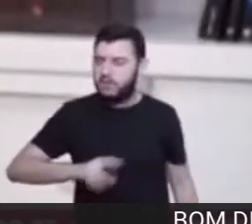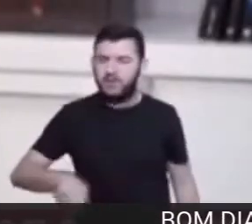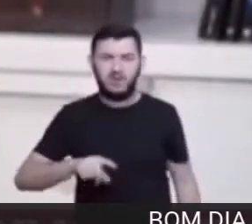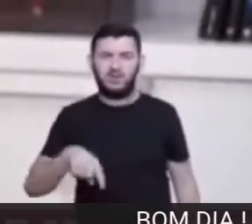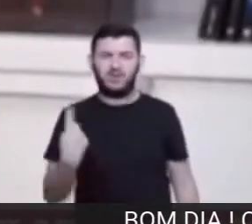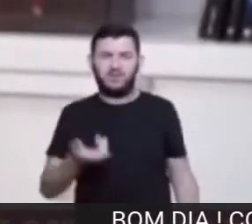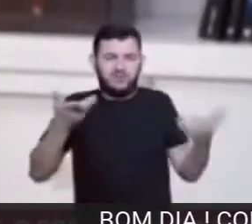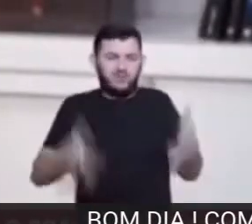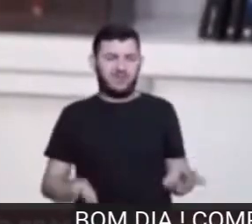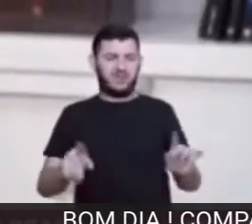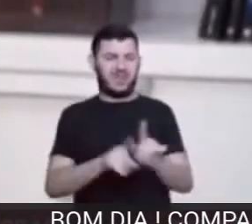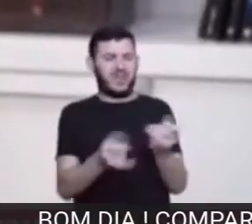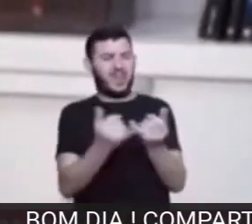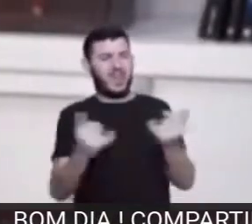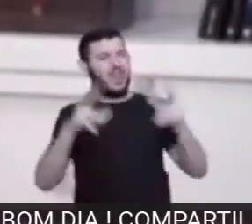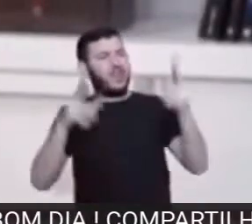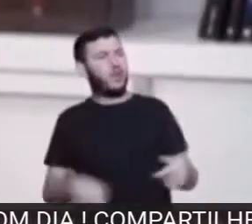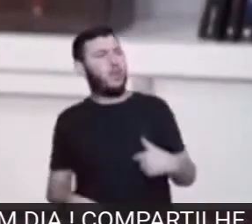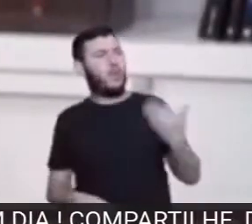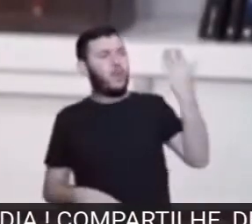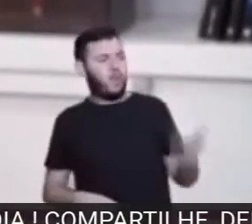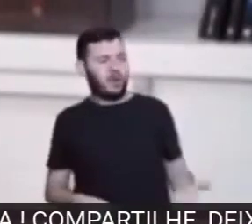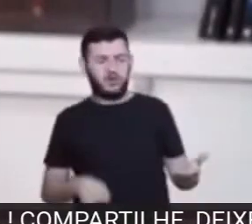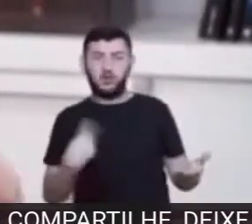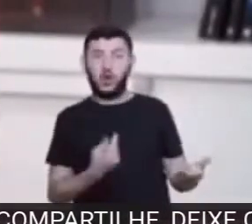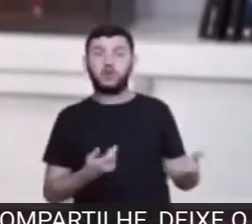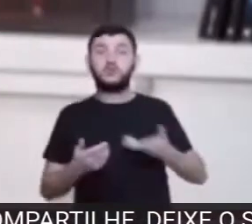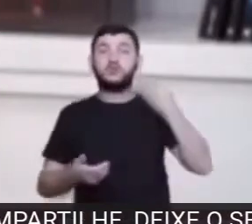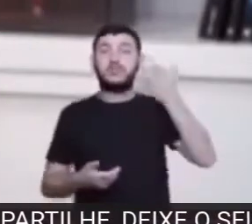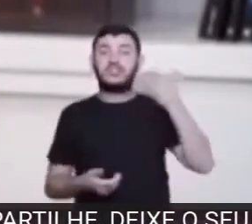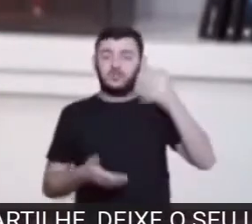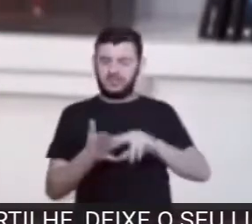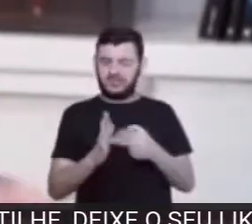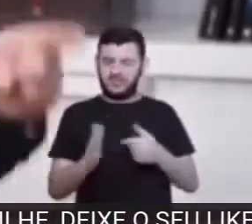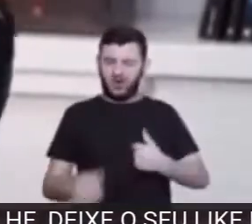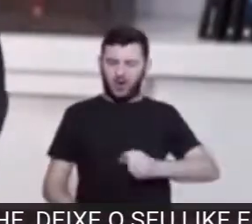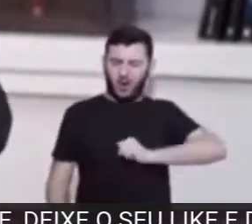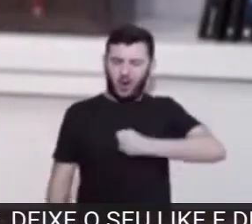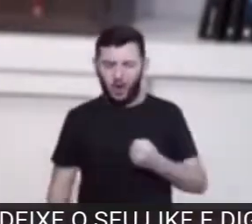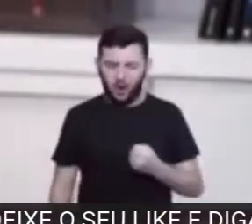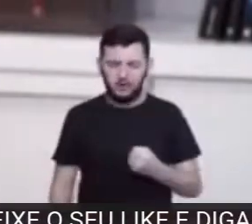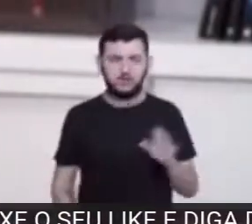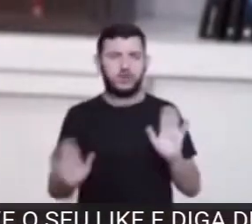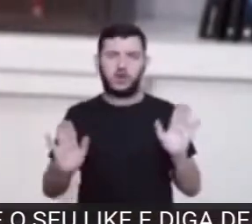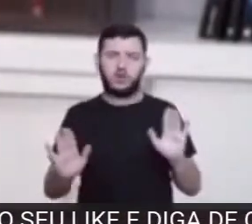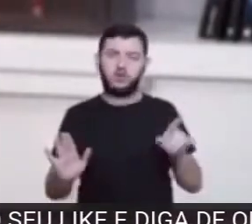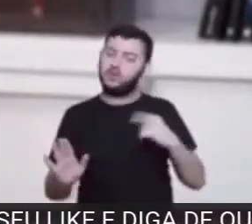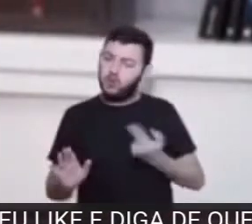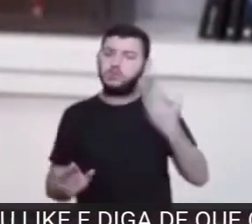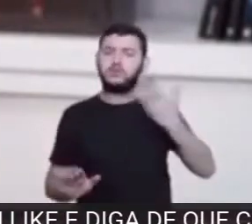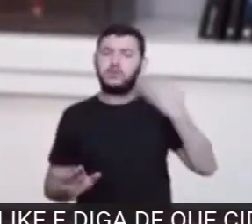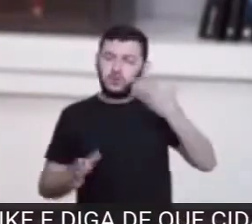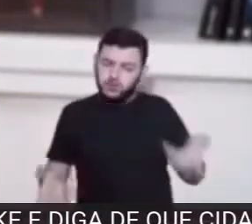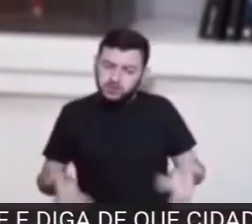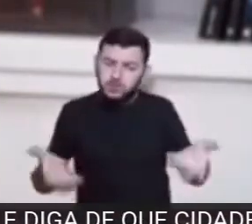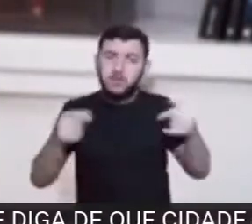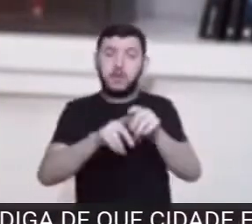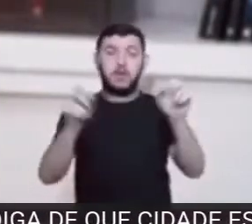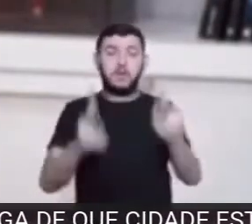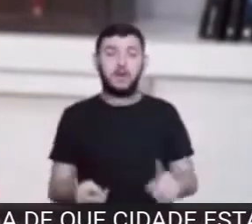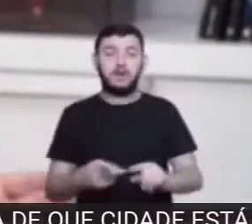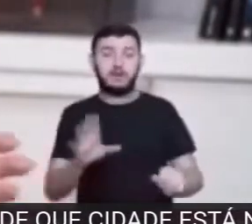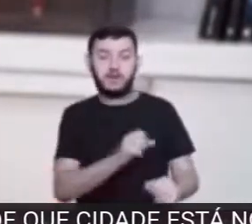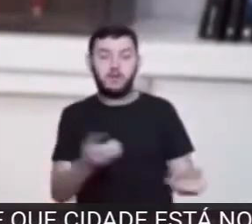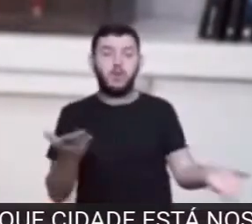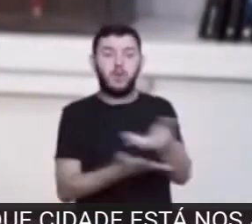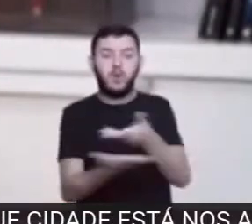nosso discurso não é do ódio, é um discurso da paz, do amor, do desenvolvimento econômico, da melhoria da qualidade de vida das pessoas. E